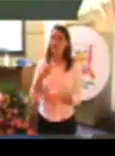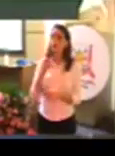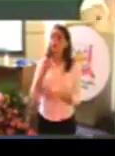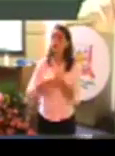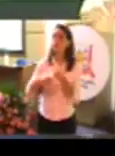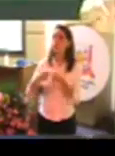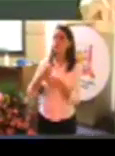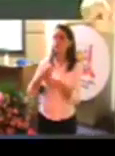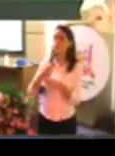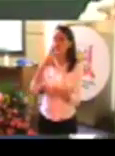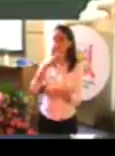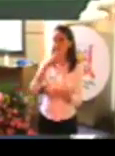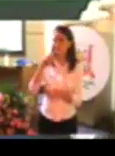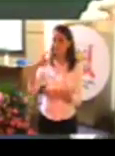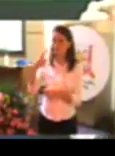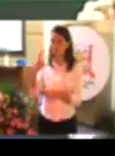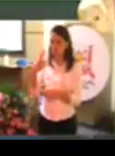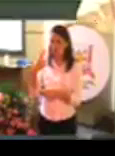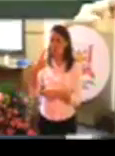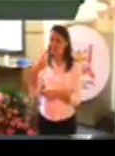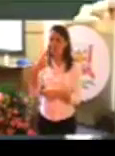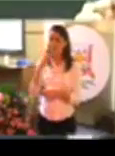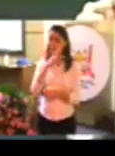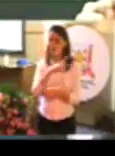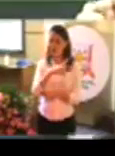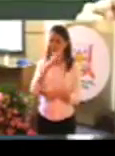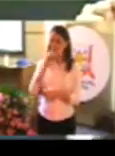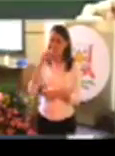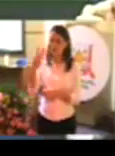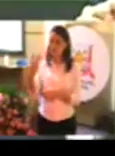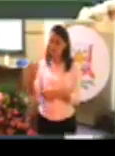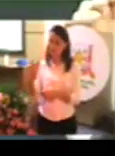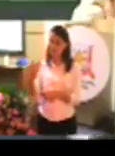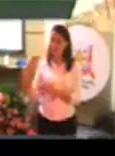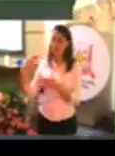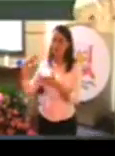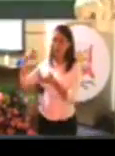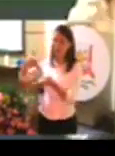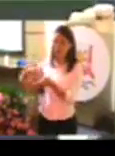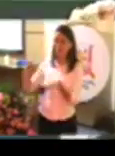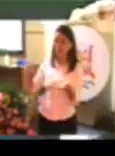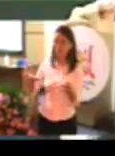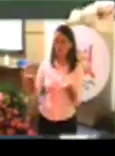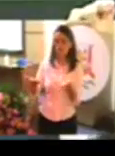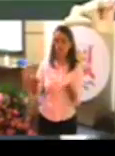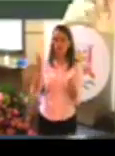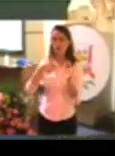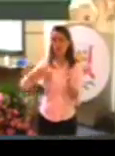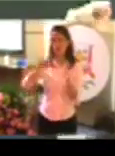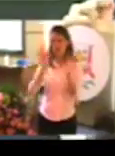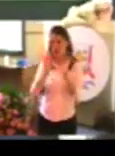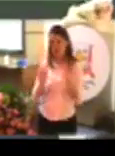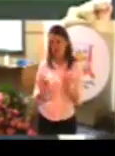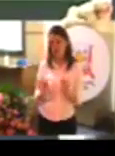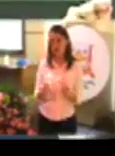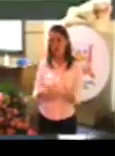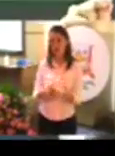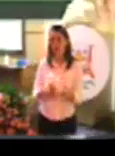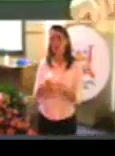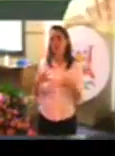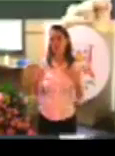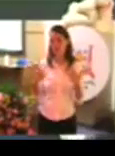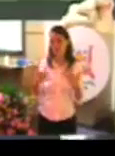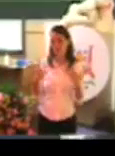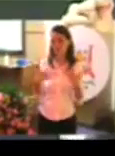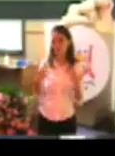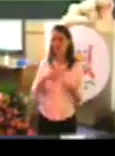em maio de 2003. E de lá para cá, para nossa felicidade, para nossa alegria,